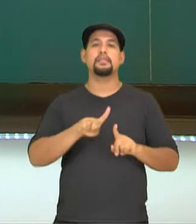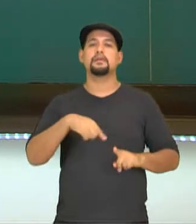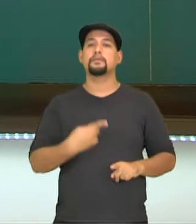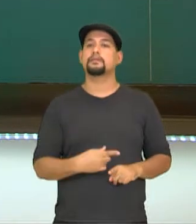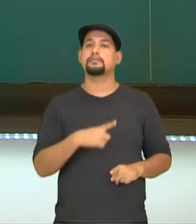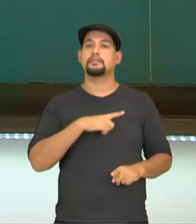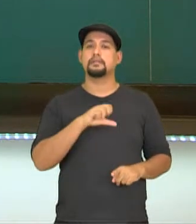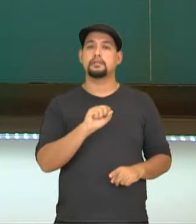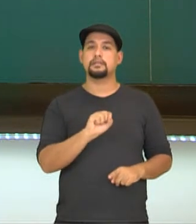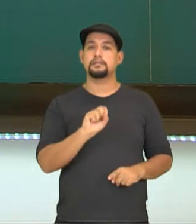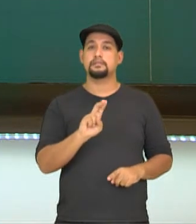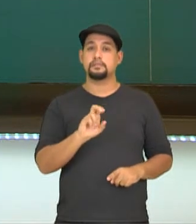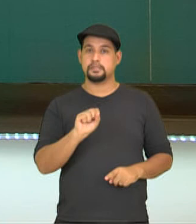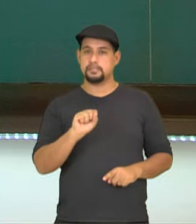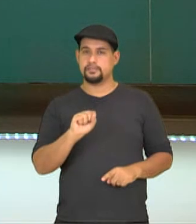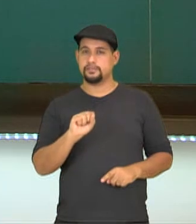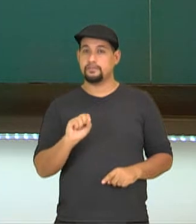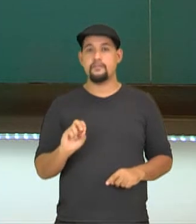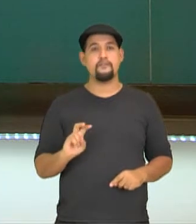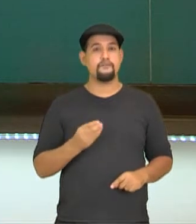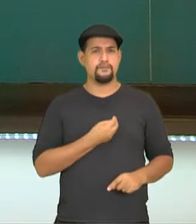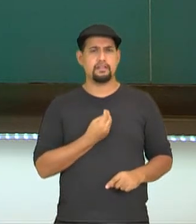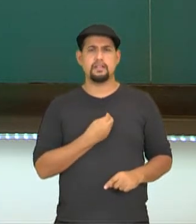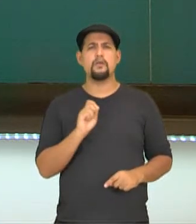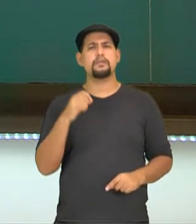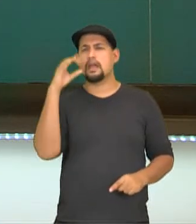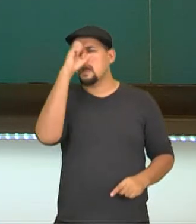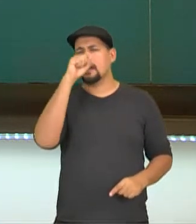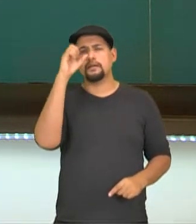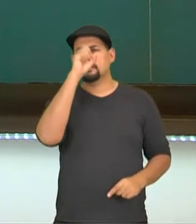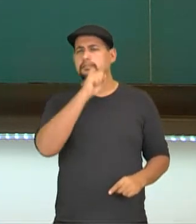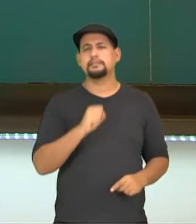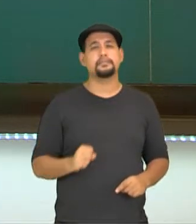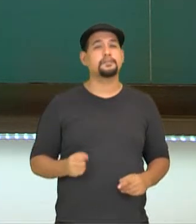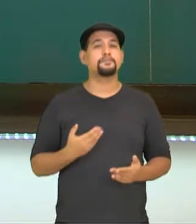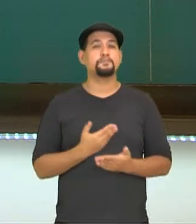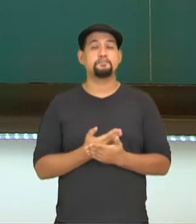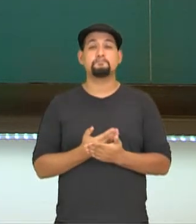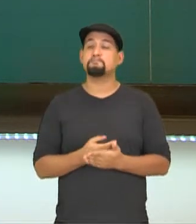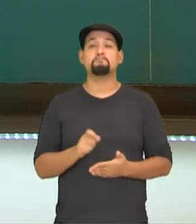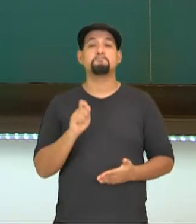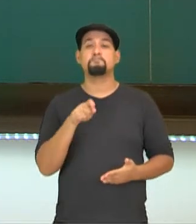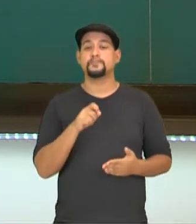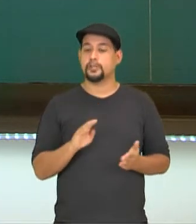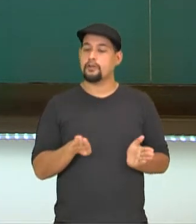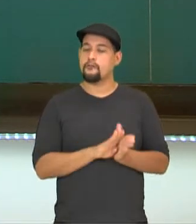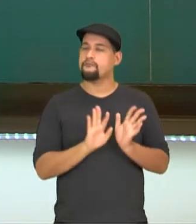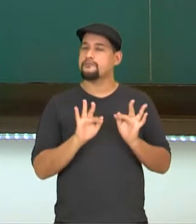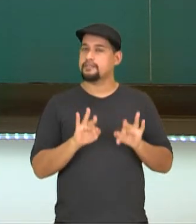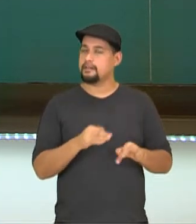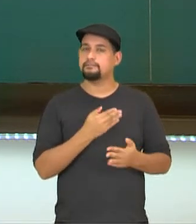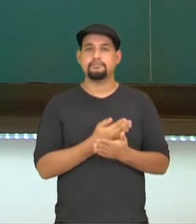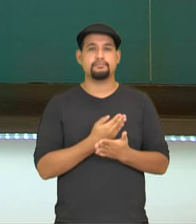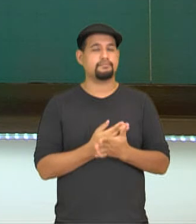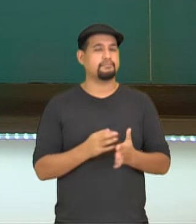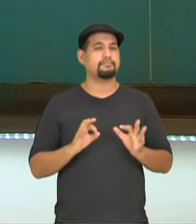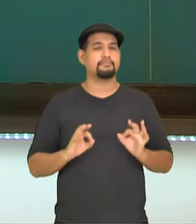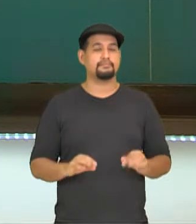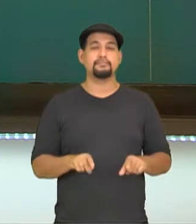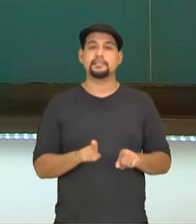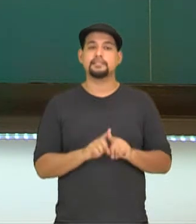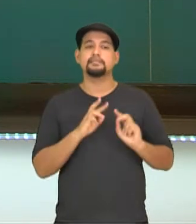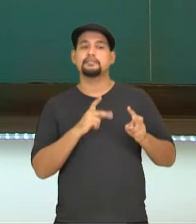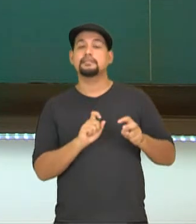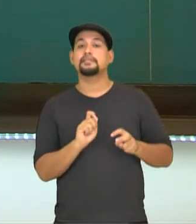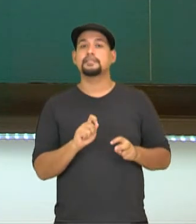o substantivo vida. O que que aprendemos, então, nessa aula? Chegamos ao final de mais uma aula e vimos